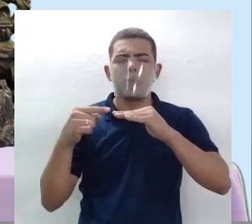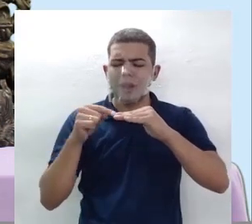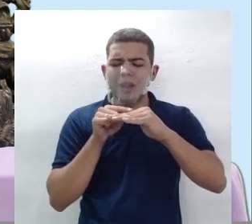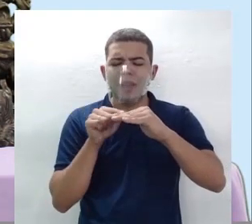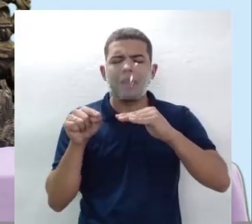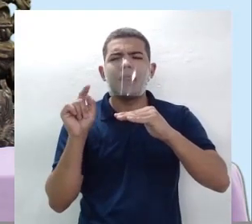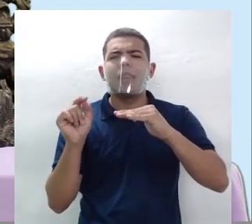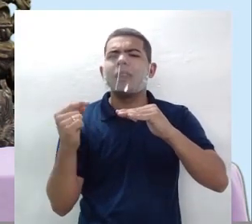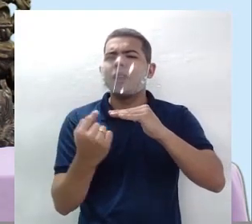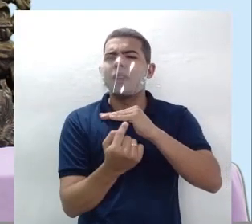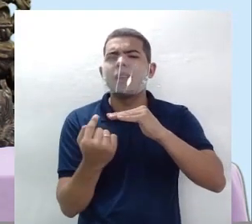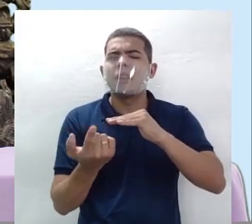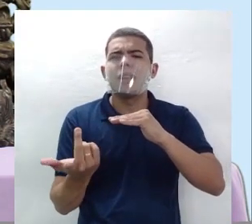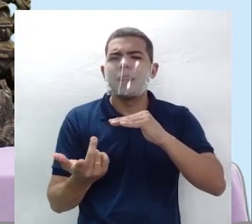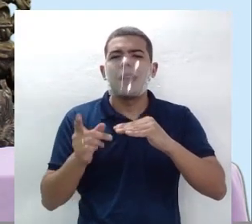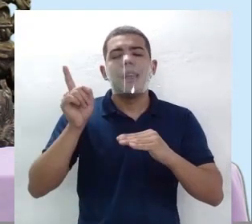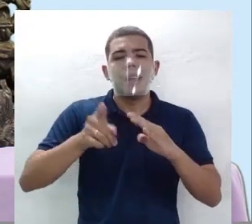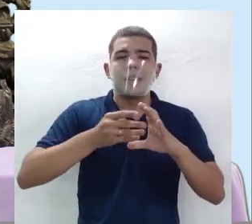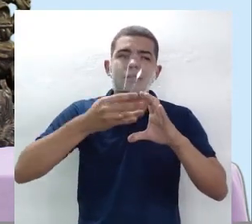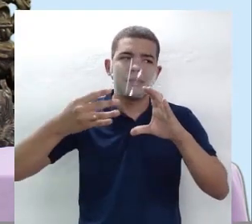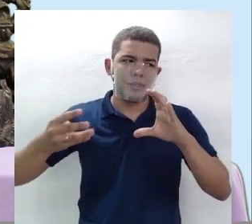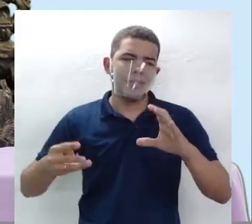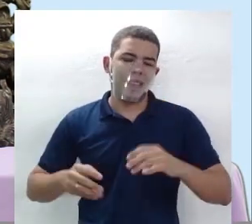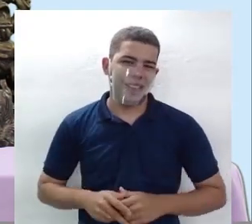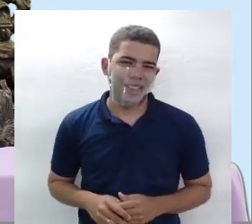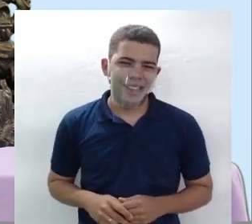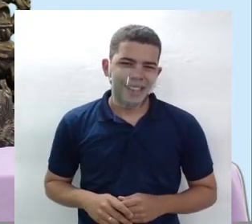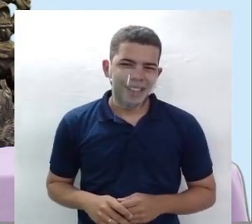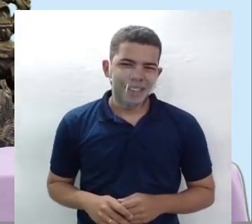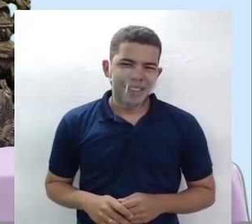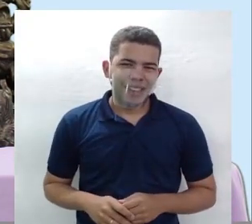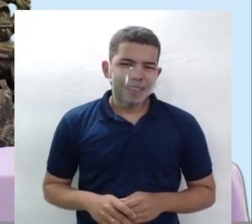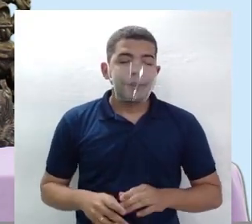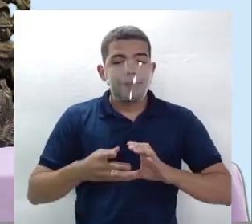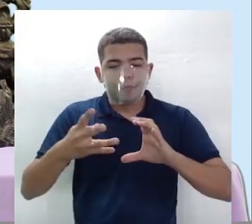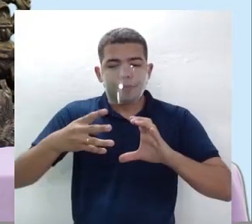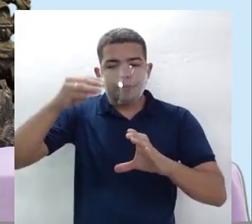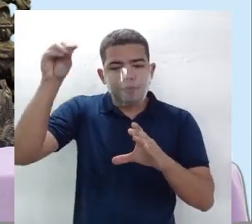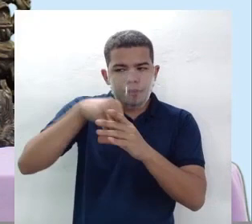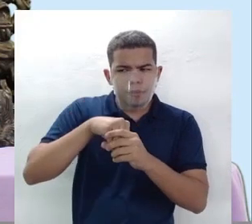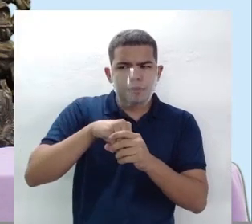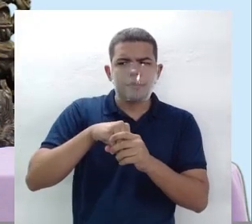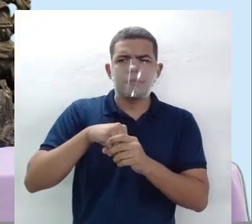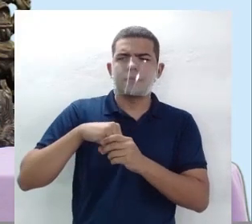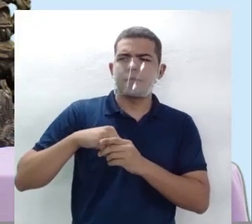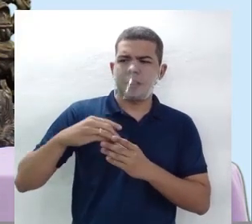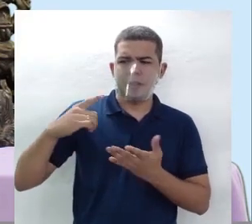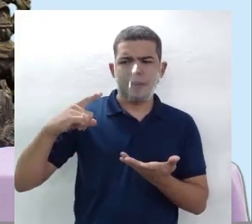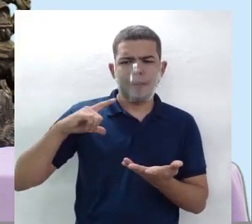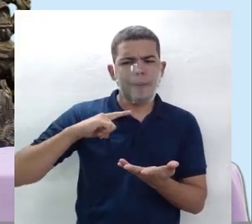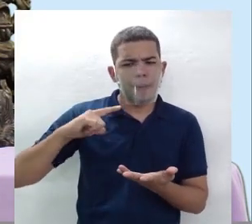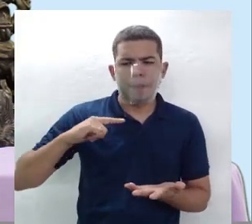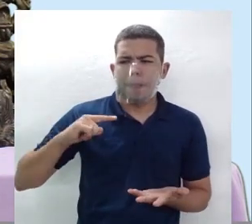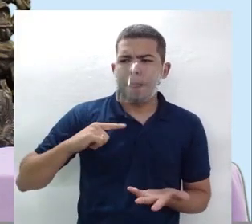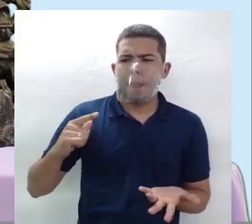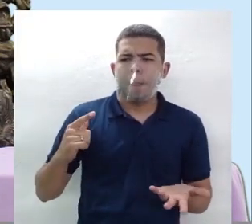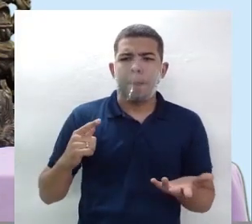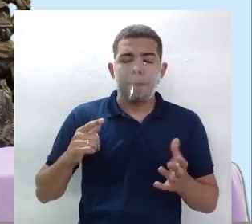células que formam os tecidos. E dentro das células, quando eu falo de célula, eu tenho a